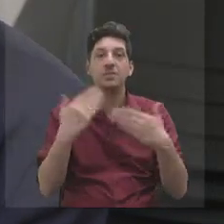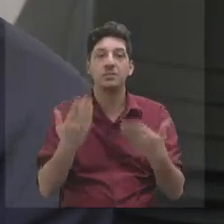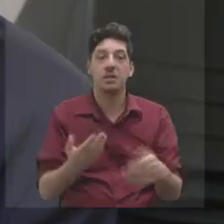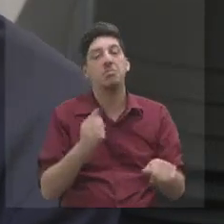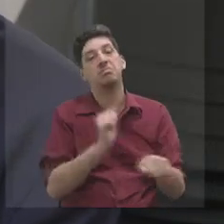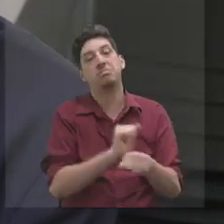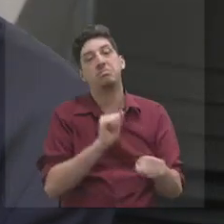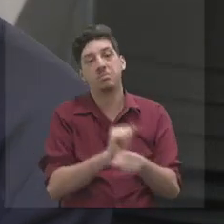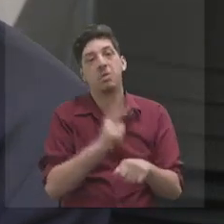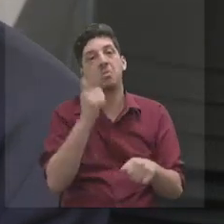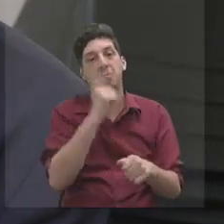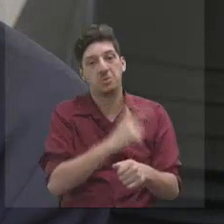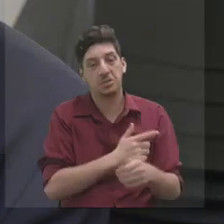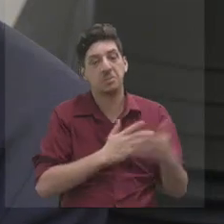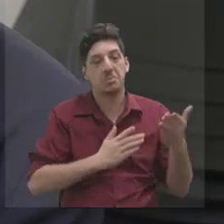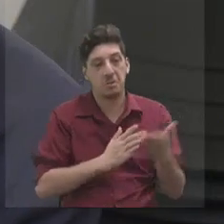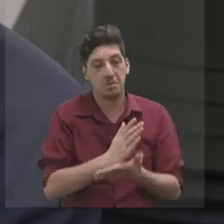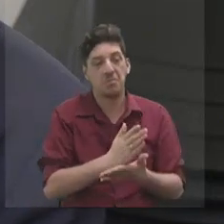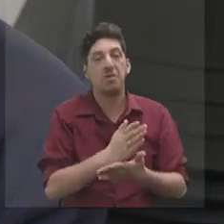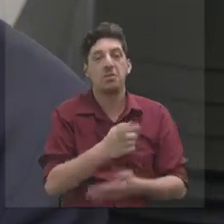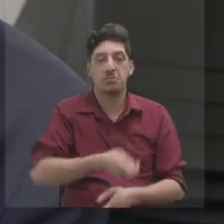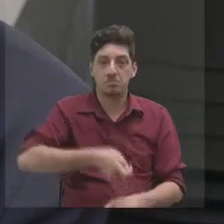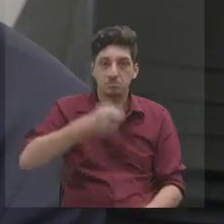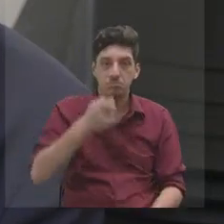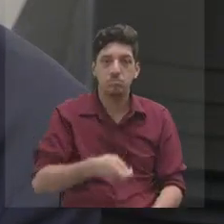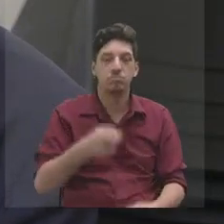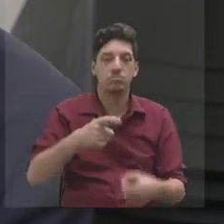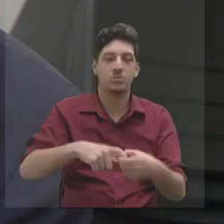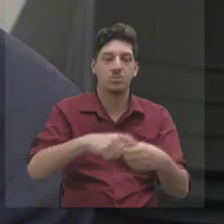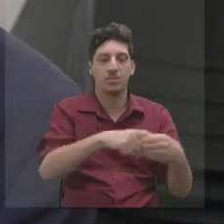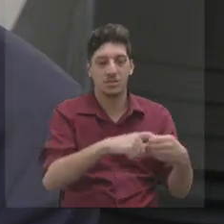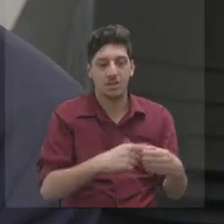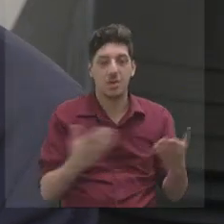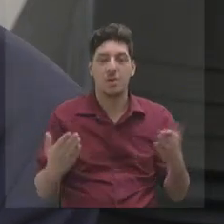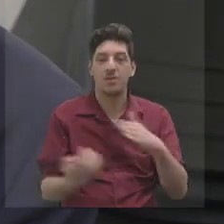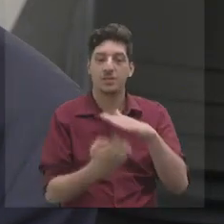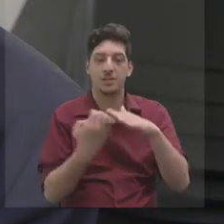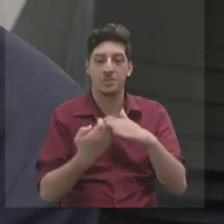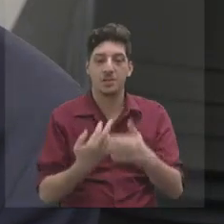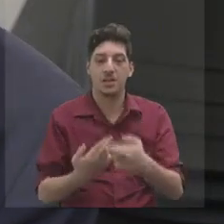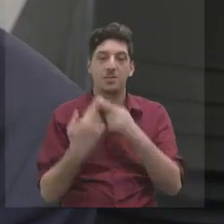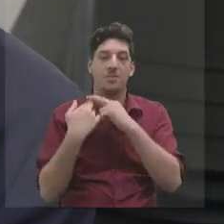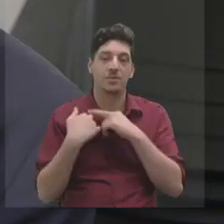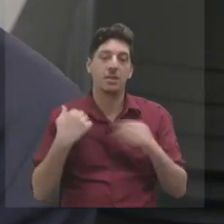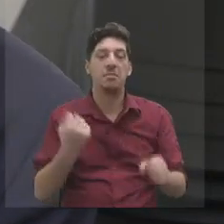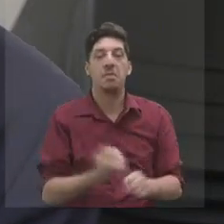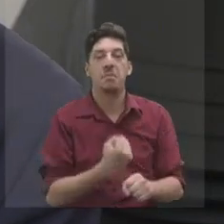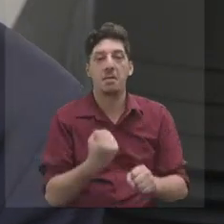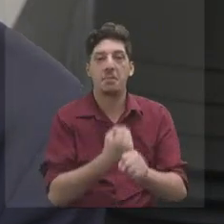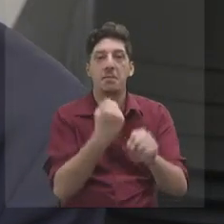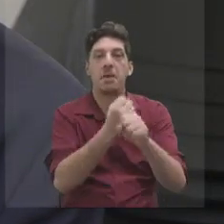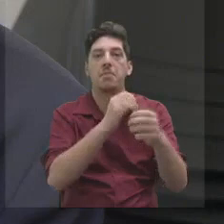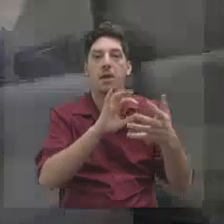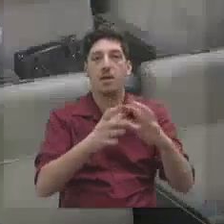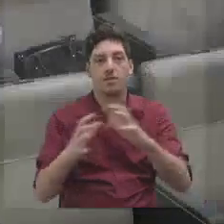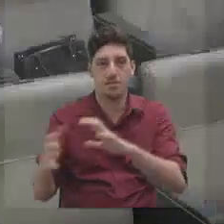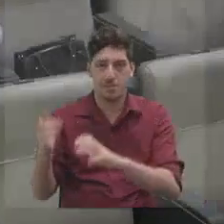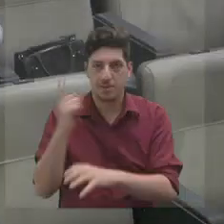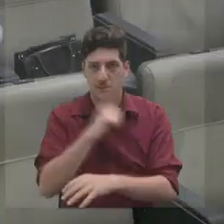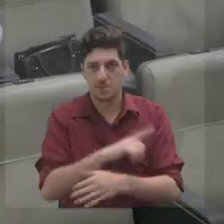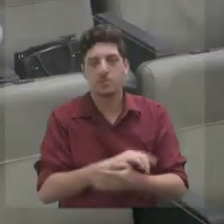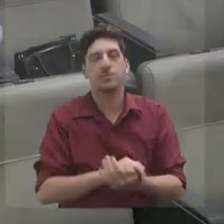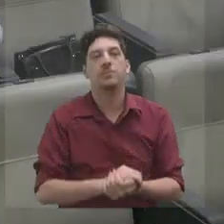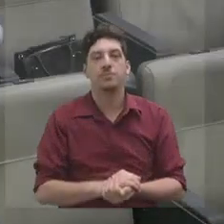realizada o leilão e hoje uma empresa responsável que as obras de recuperação estão sendo feitas